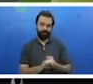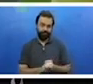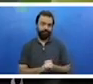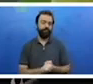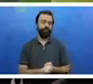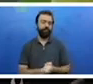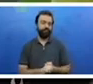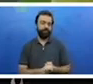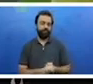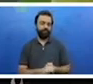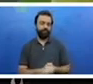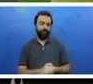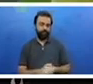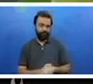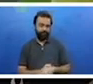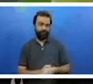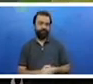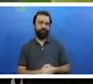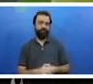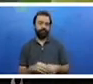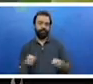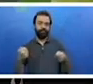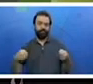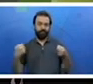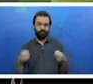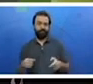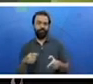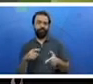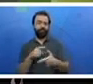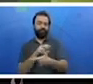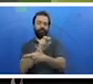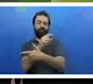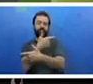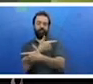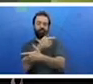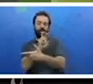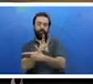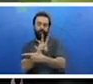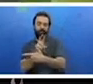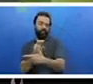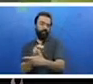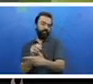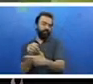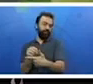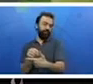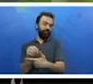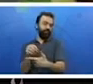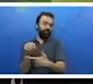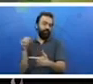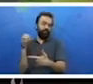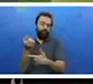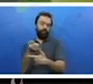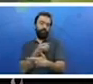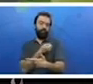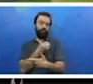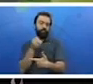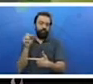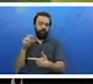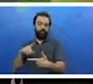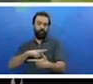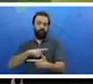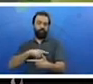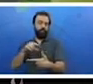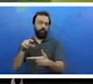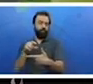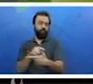outro? Basta dividir 72 pelo valor que eu tenho. Então, 72 dividido